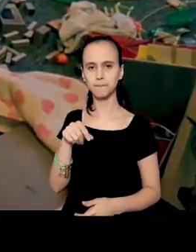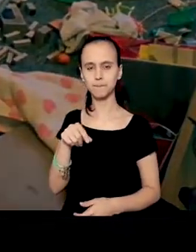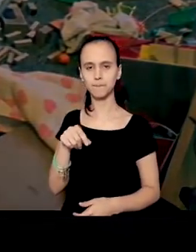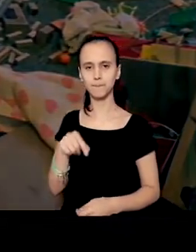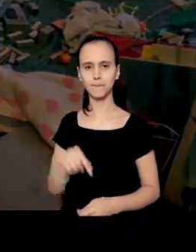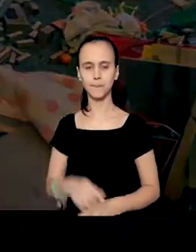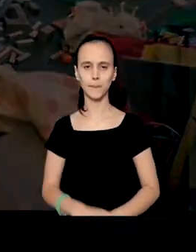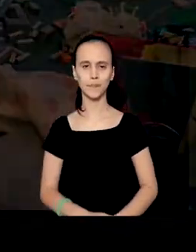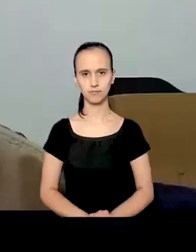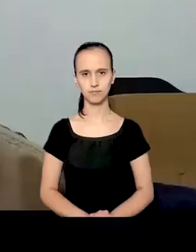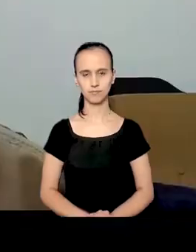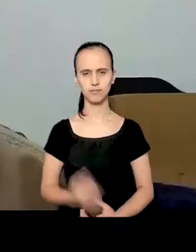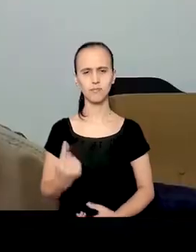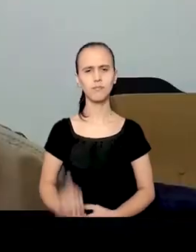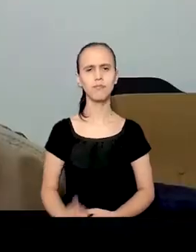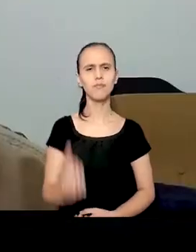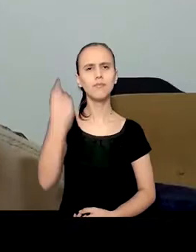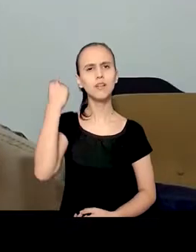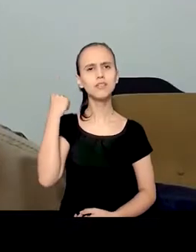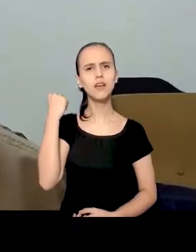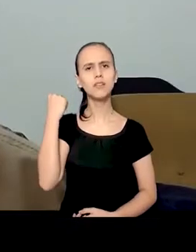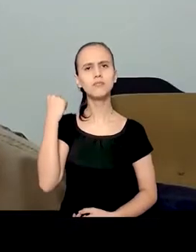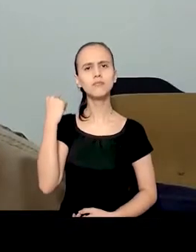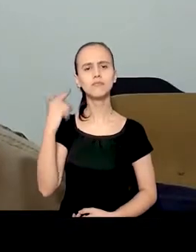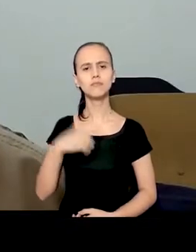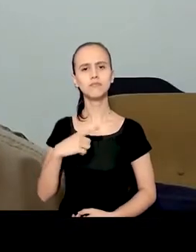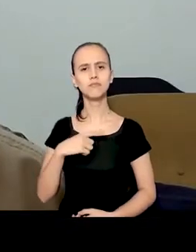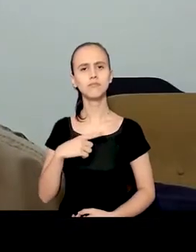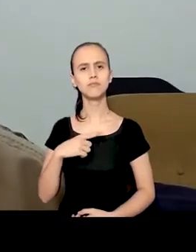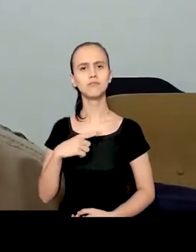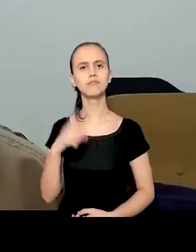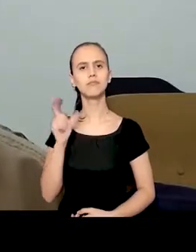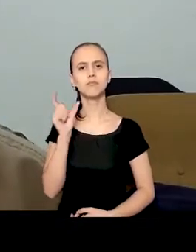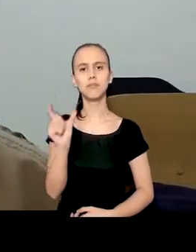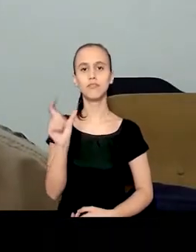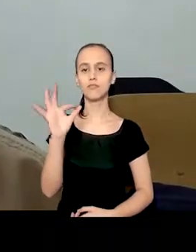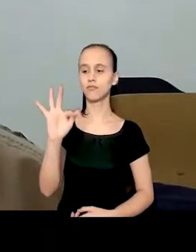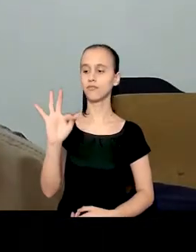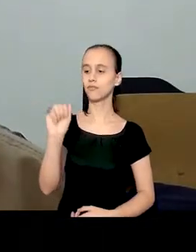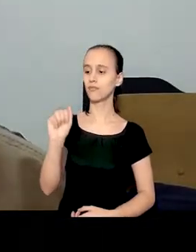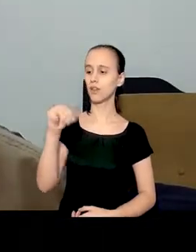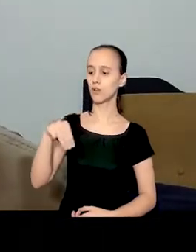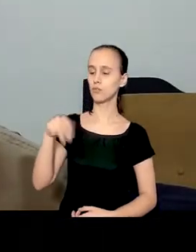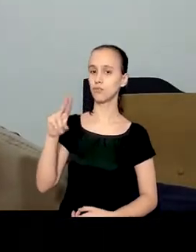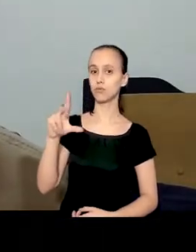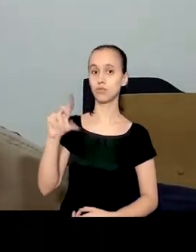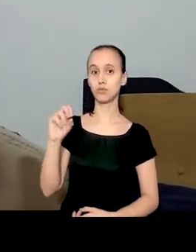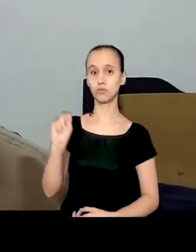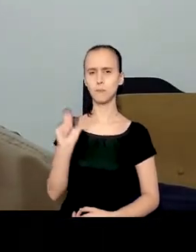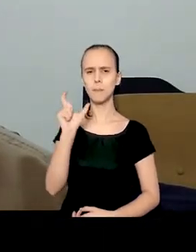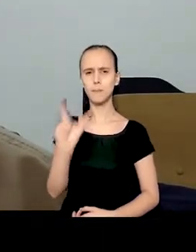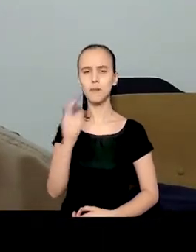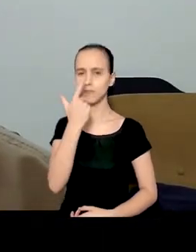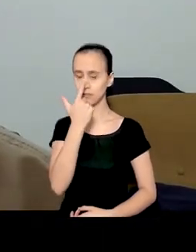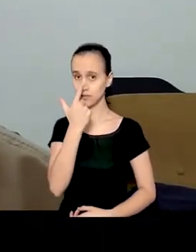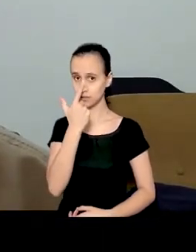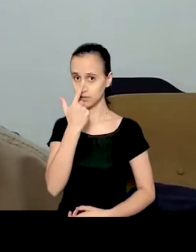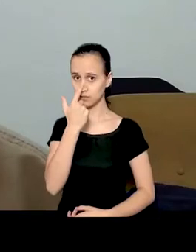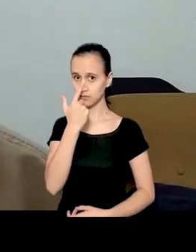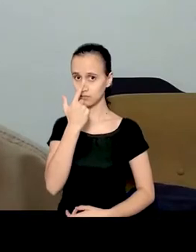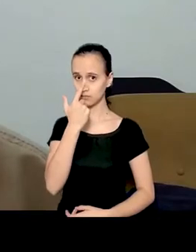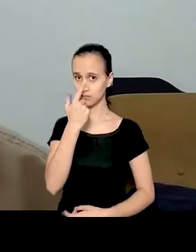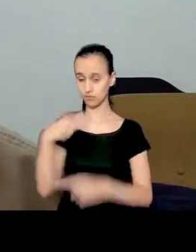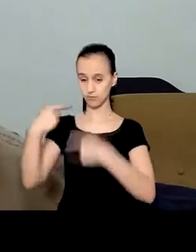é. Família, ela deriva do radical famulus. Isto é, e